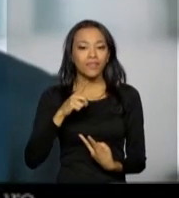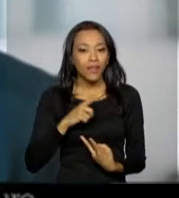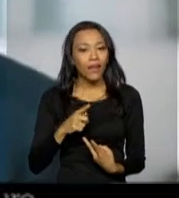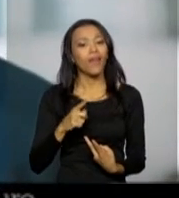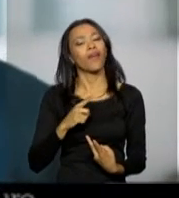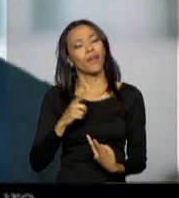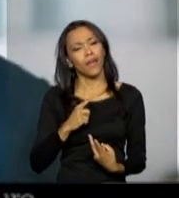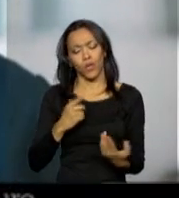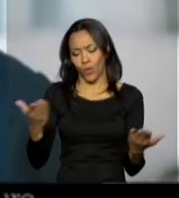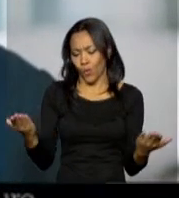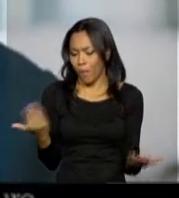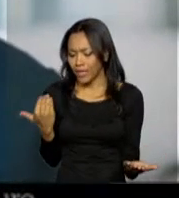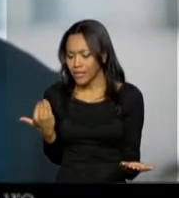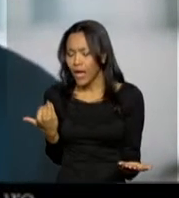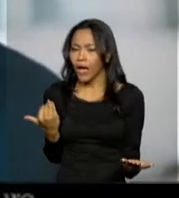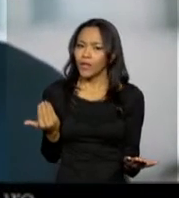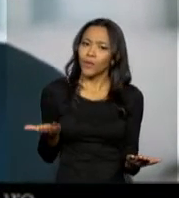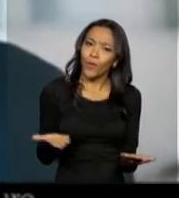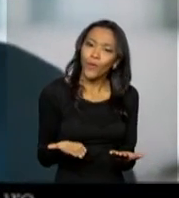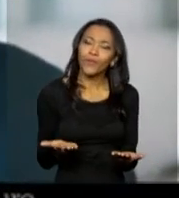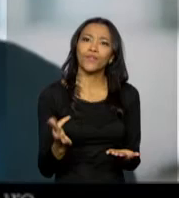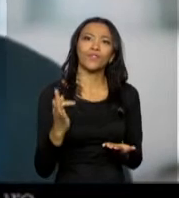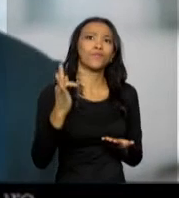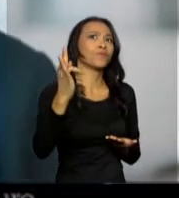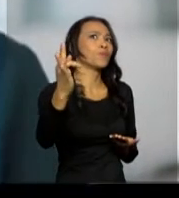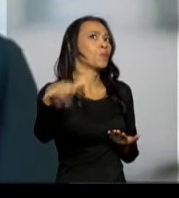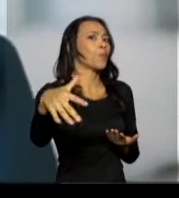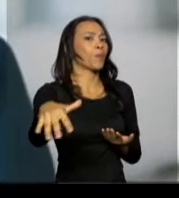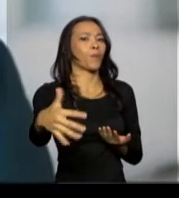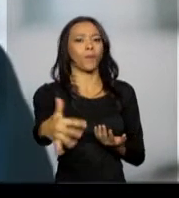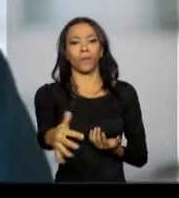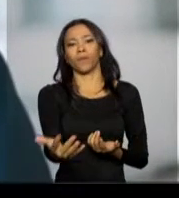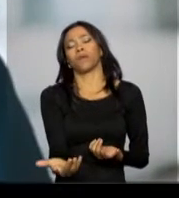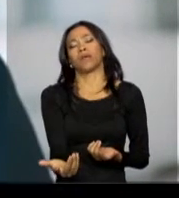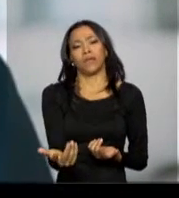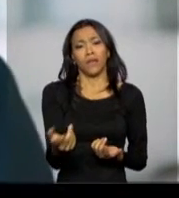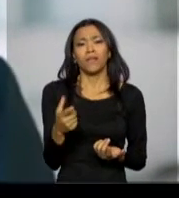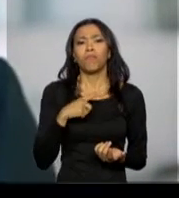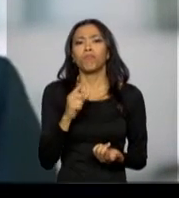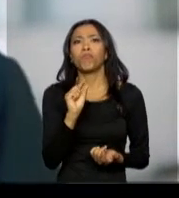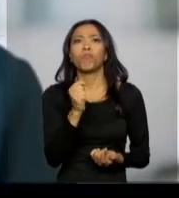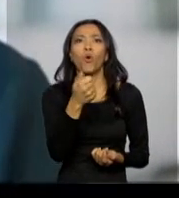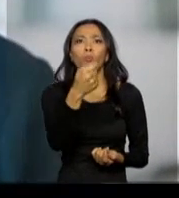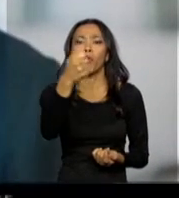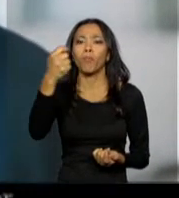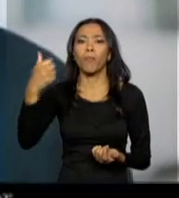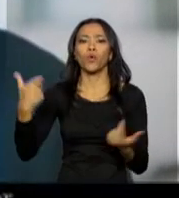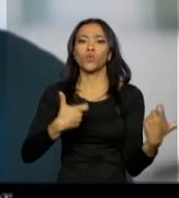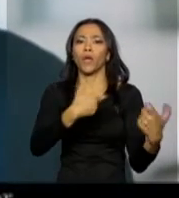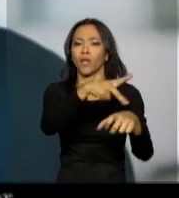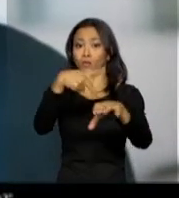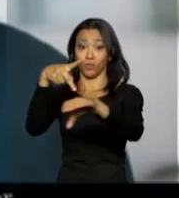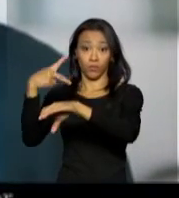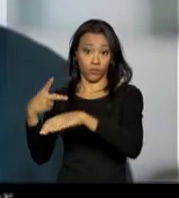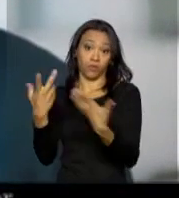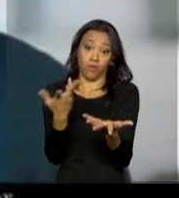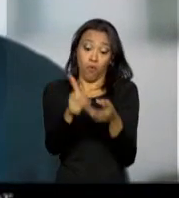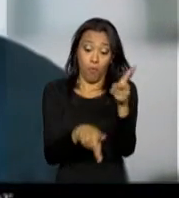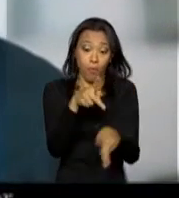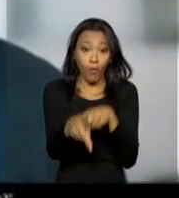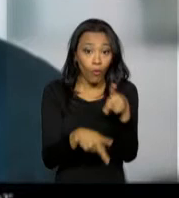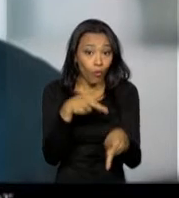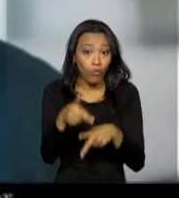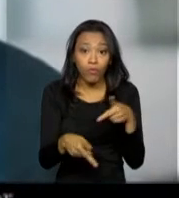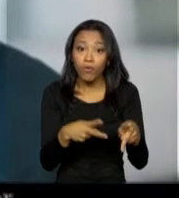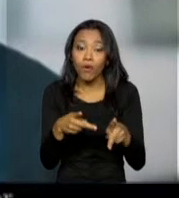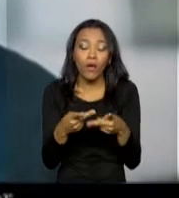passado, tem presente e tem muito futuro. Existem poucos lugares no mundo onde o povo tenha